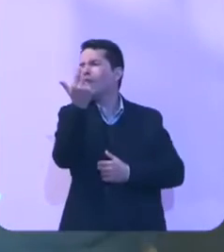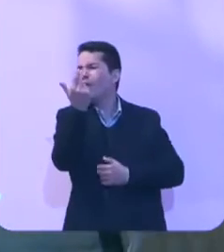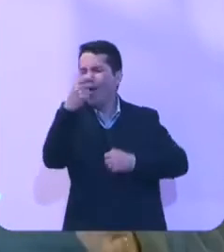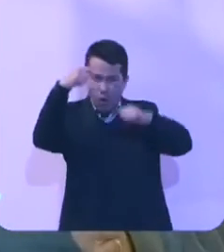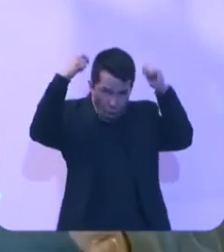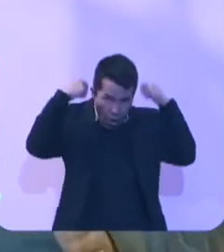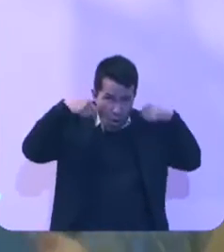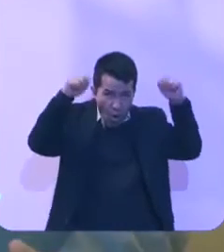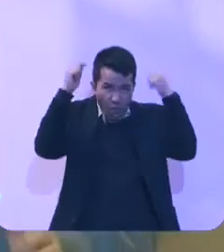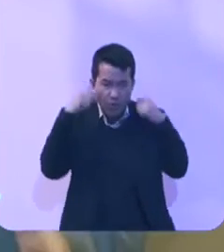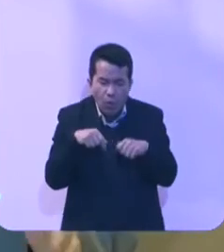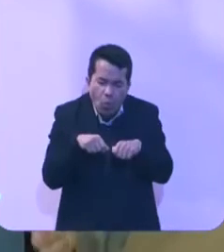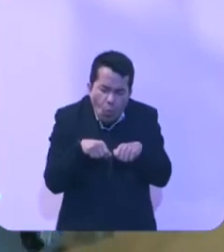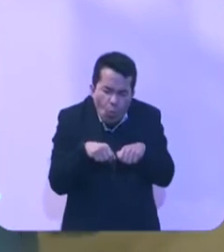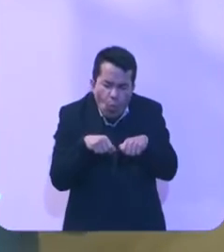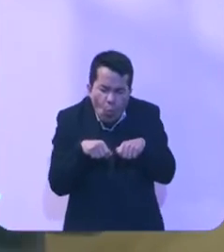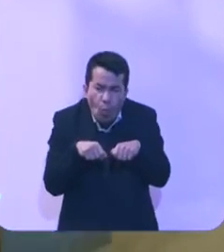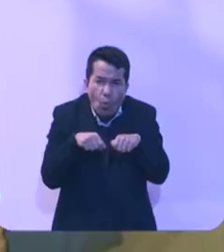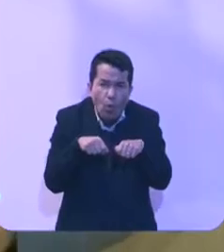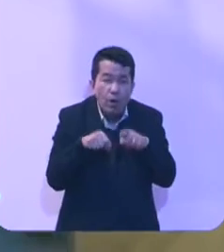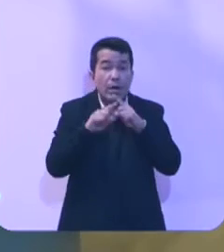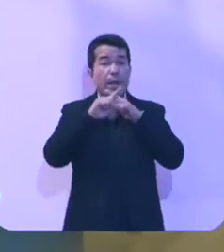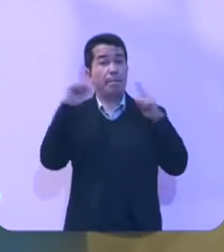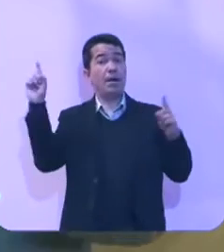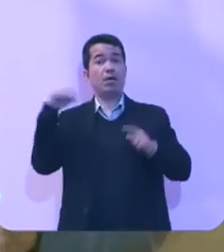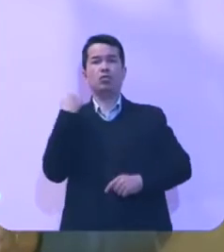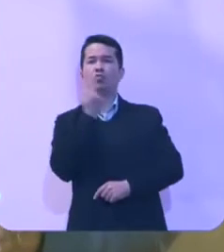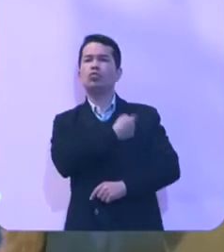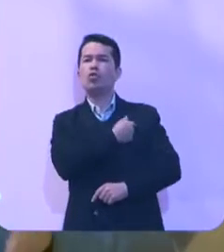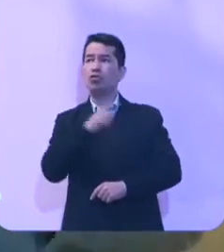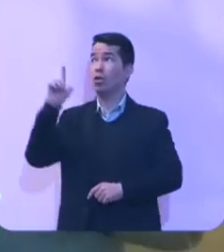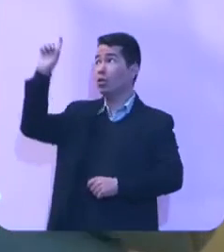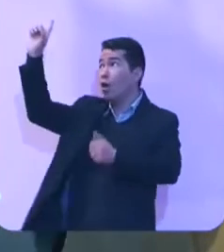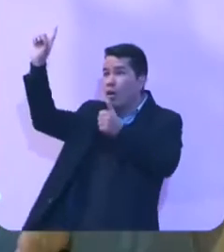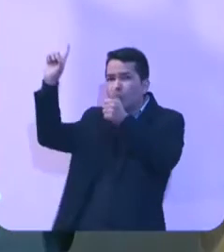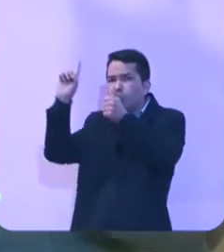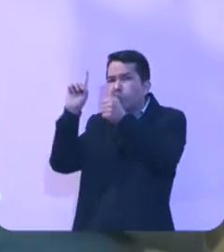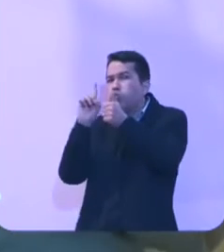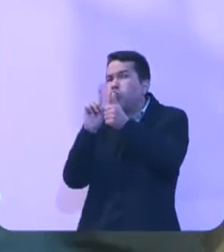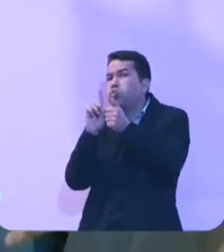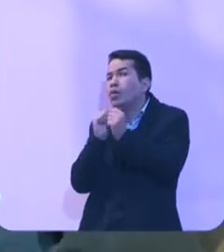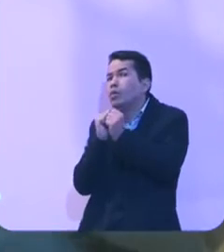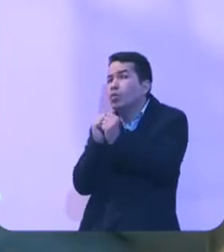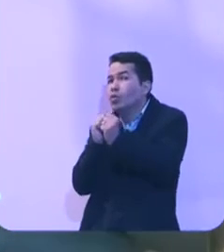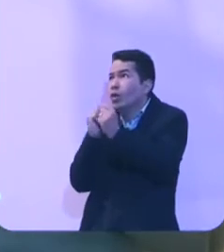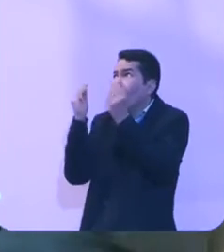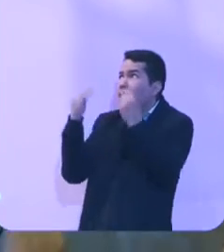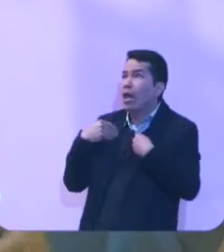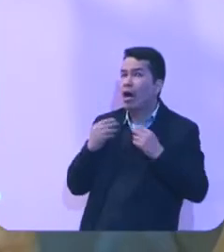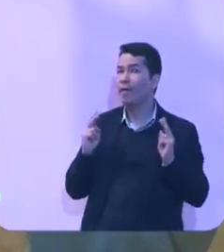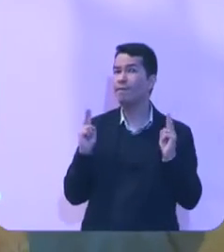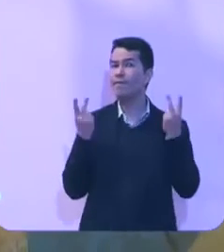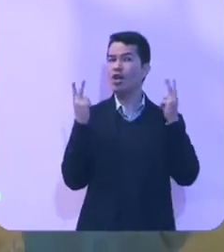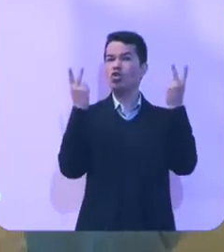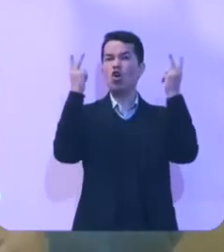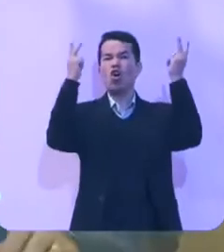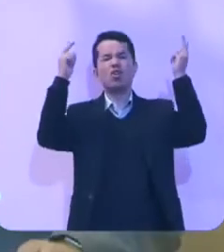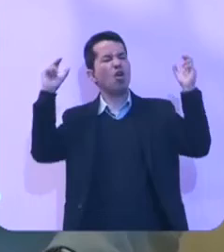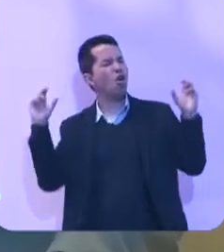essas situações, temos a vitória completa por meio daquele que nos